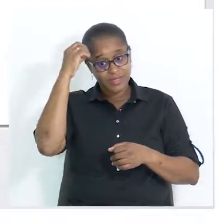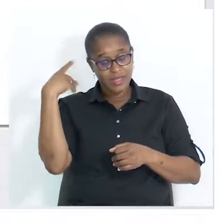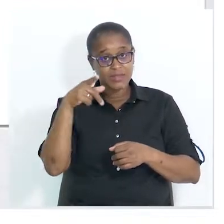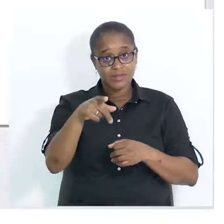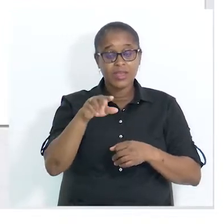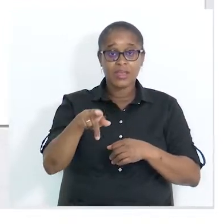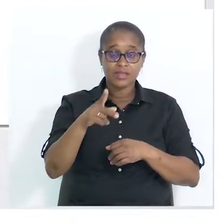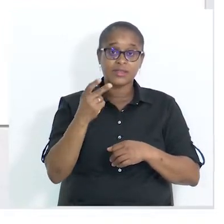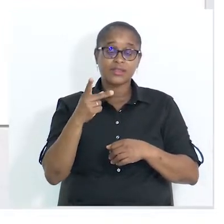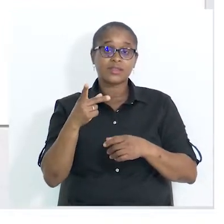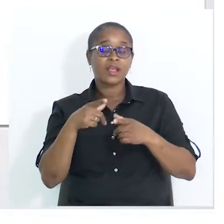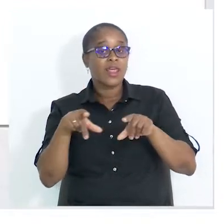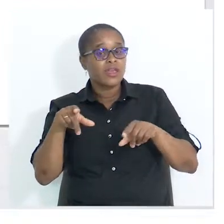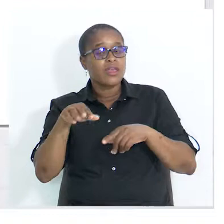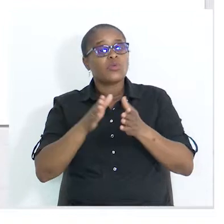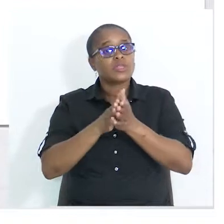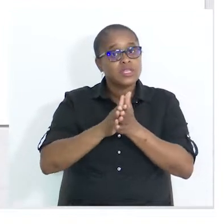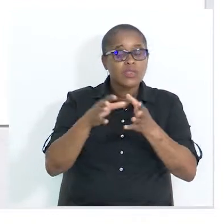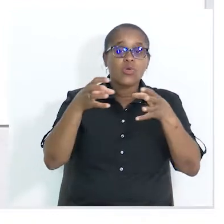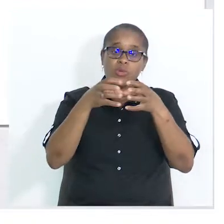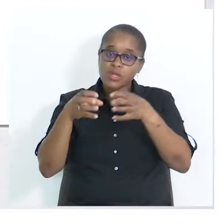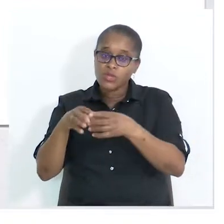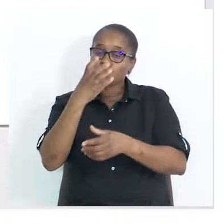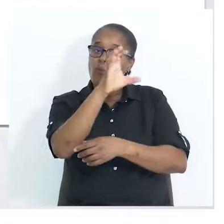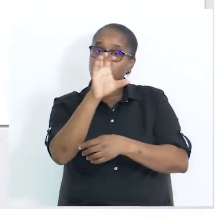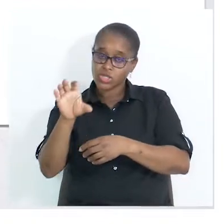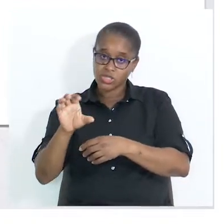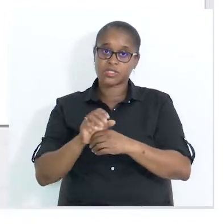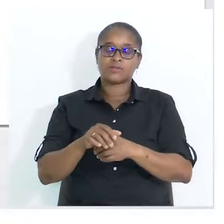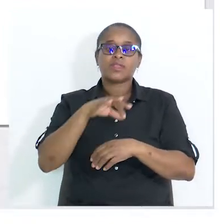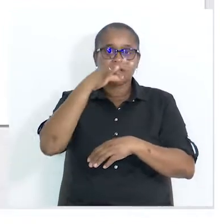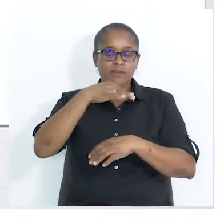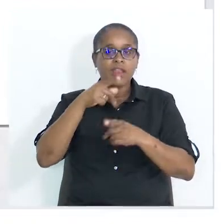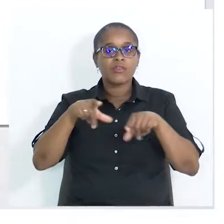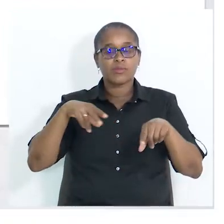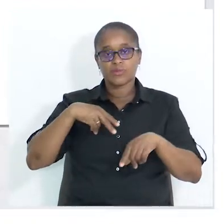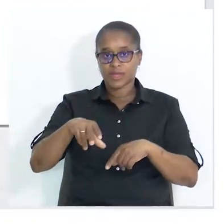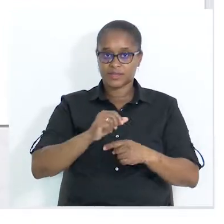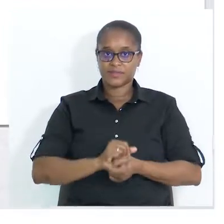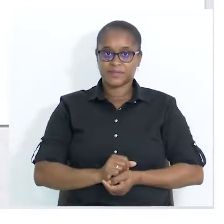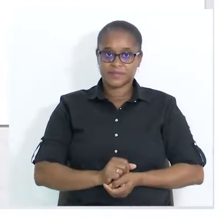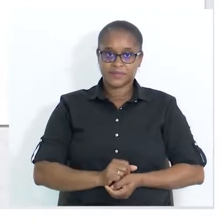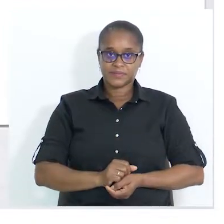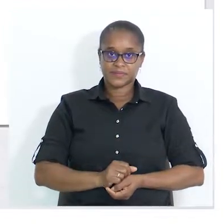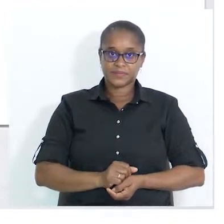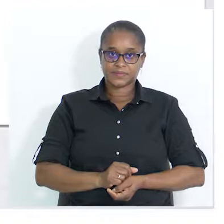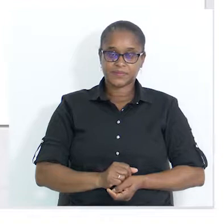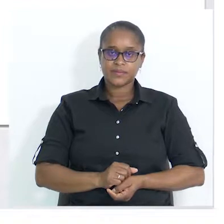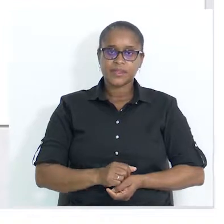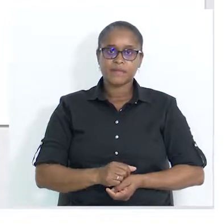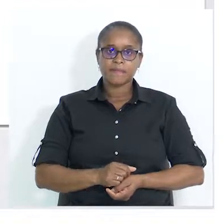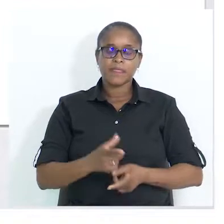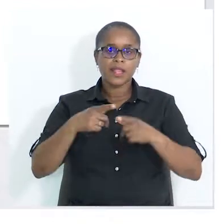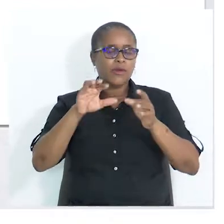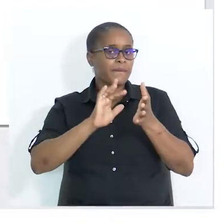é usada nas comunidades, ou então na comunidade dos países que falam língua portuguesa. A